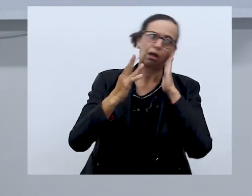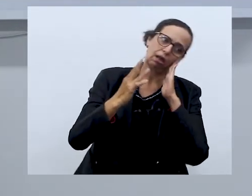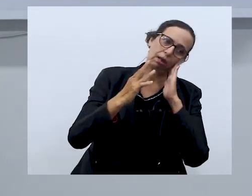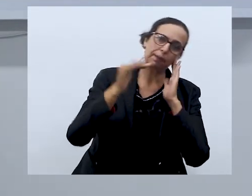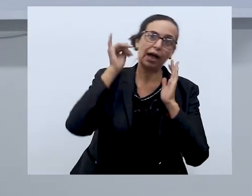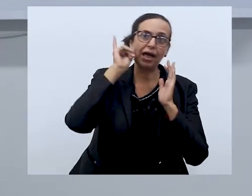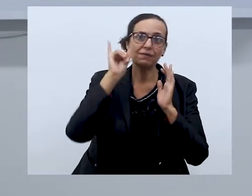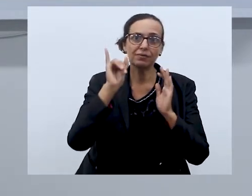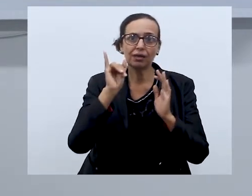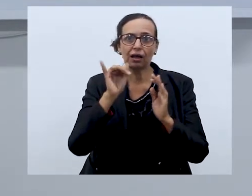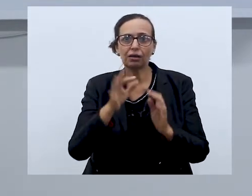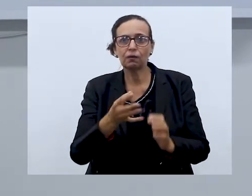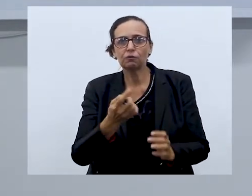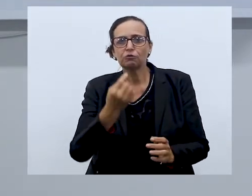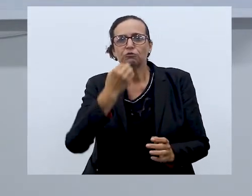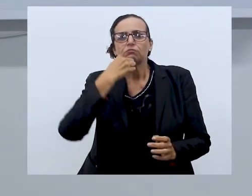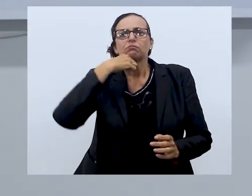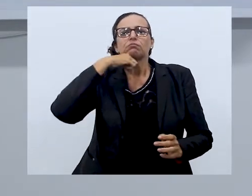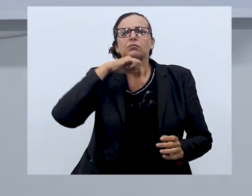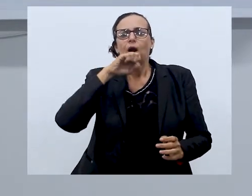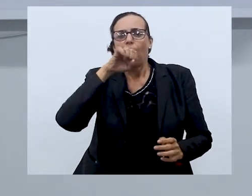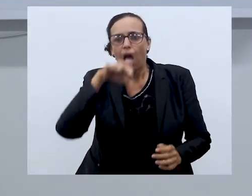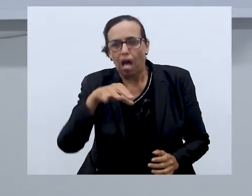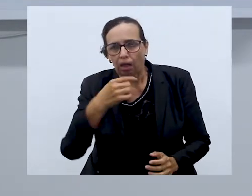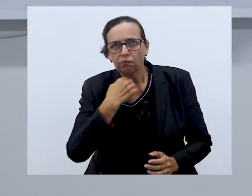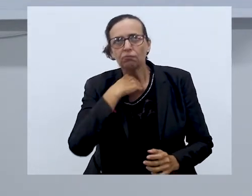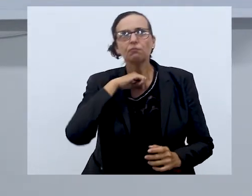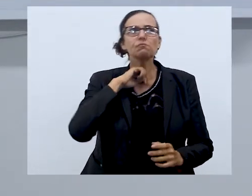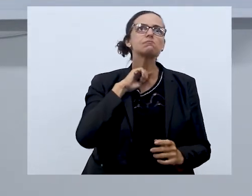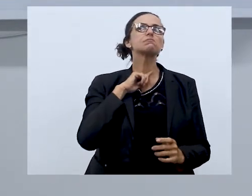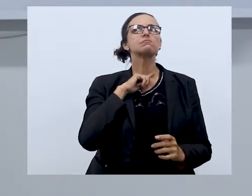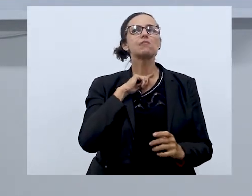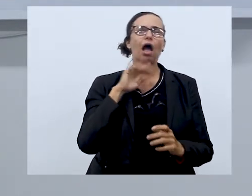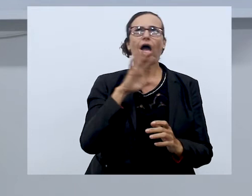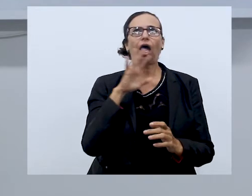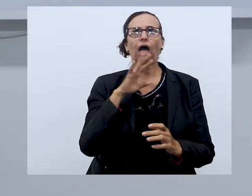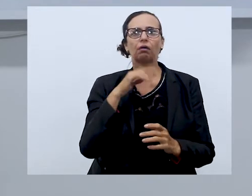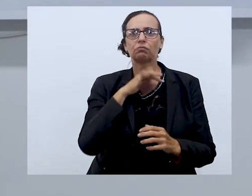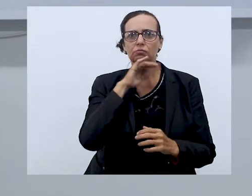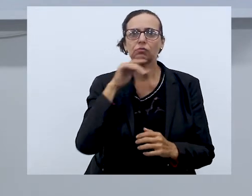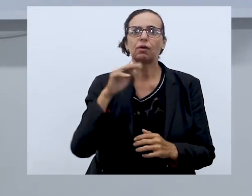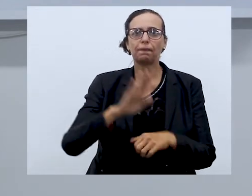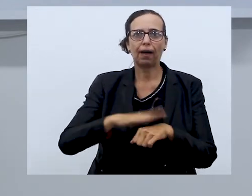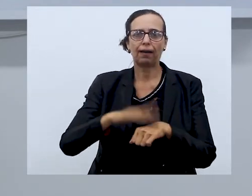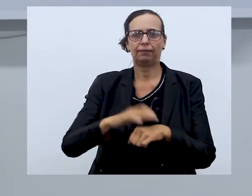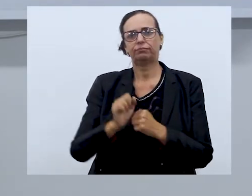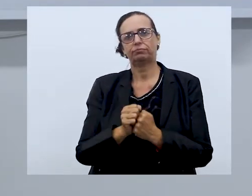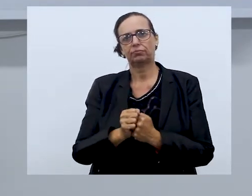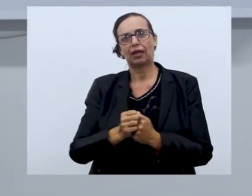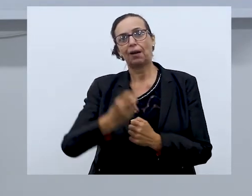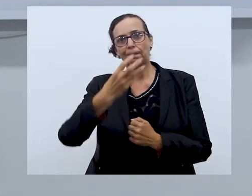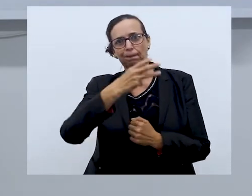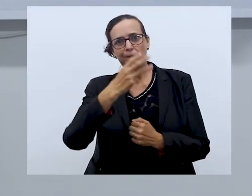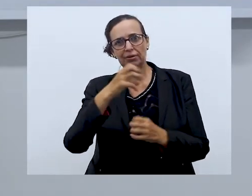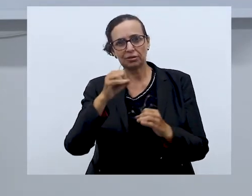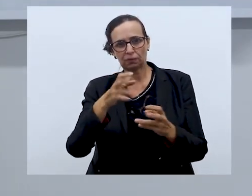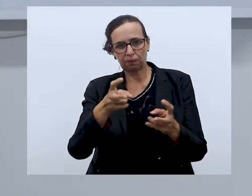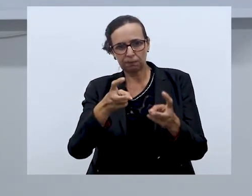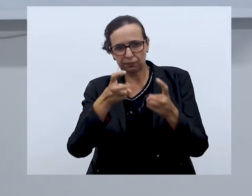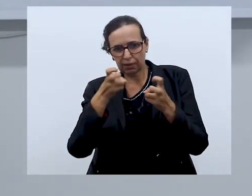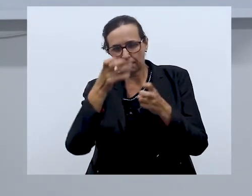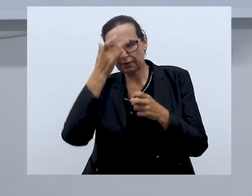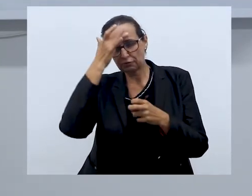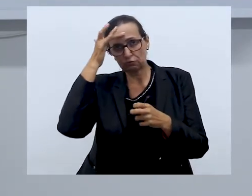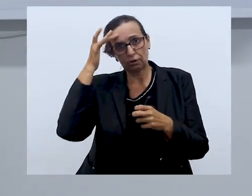em algum dos lados, para evitar que a vítima aspire esse vômito e piore a situação, o quadro.